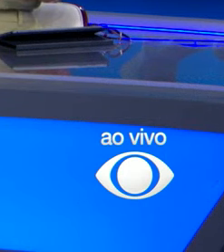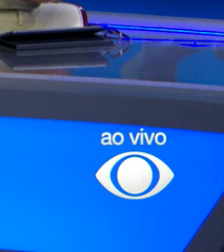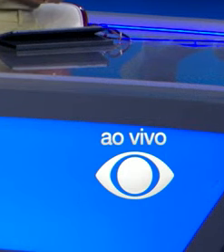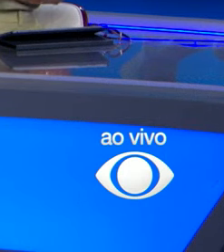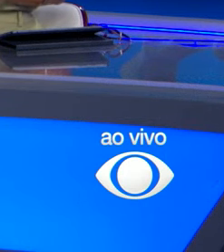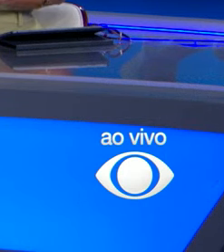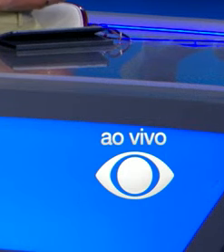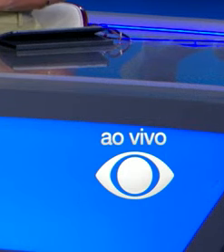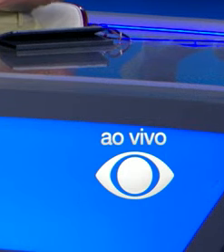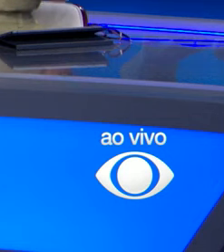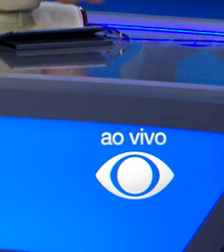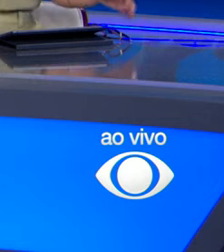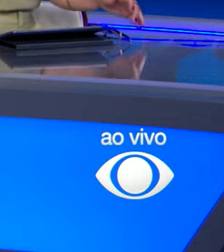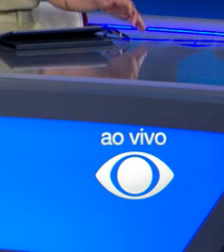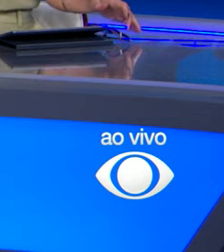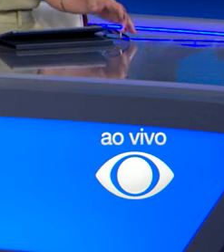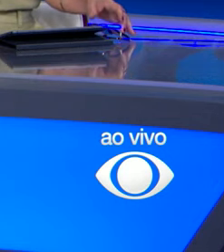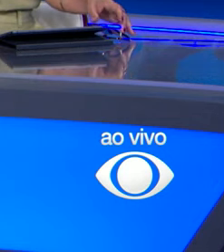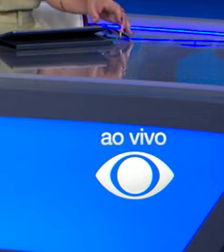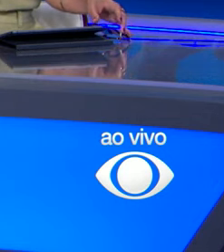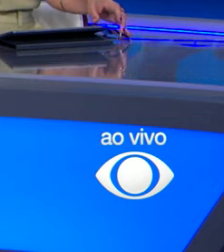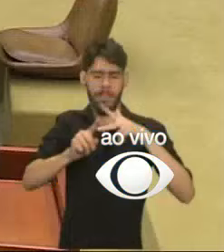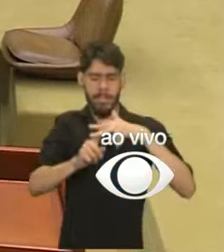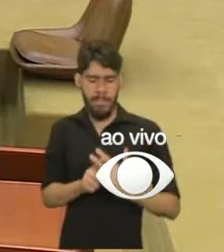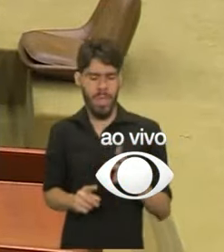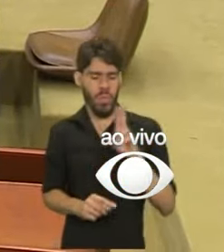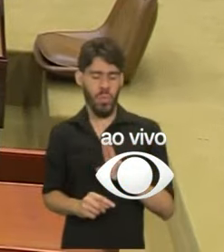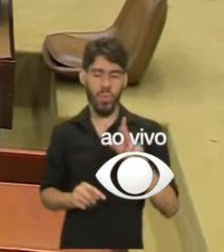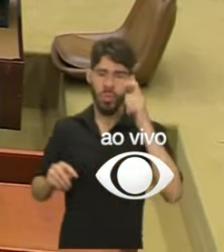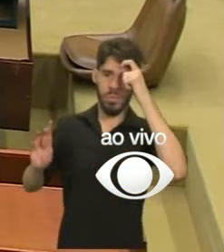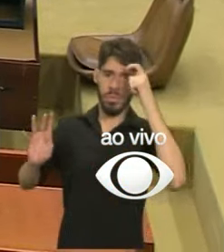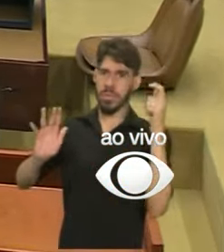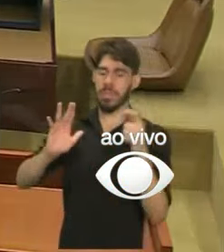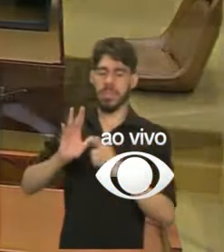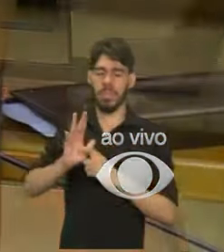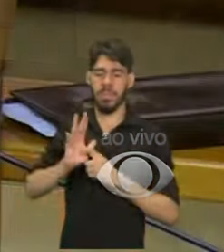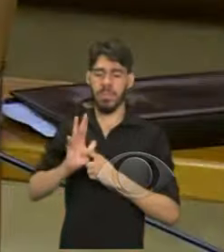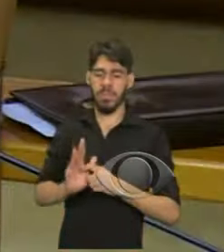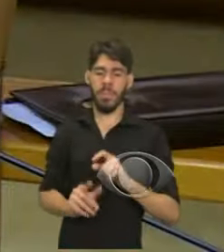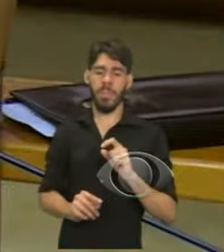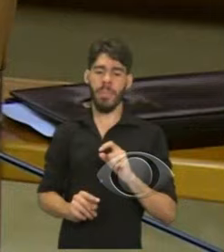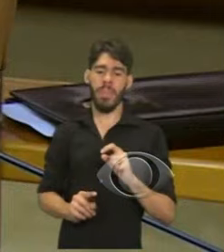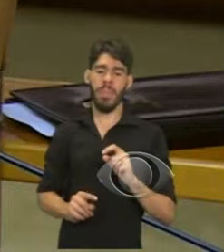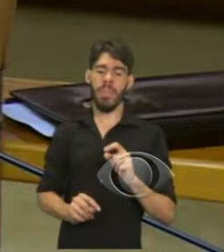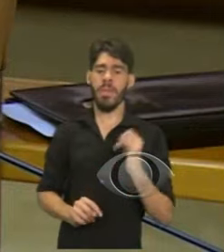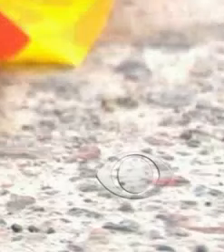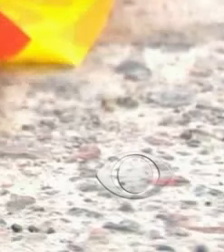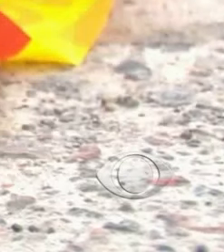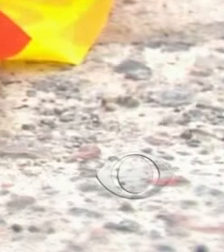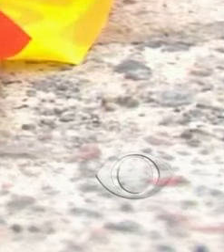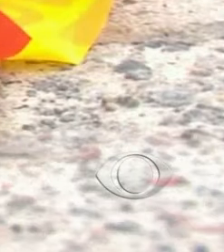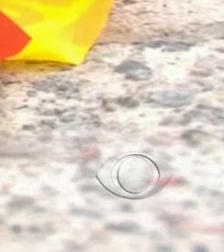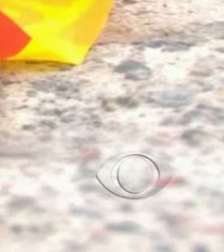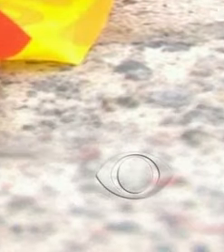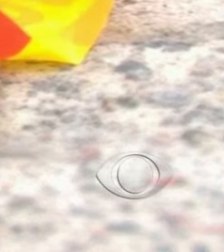Techs, pelos conteúdos publicados em redes sociais. O ministro Dias Toffoli lembrou no julgamento que o massacre